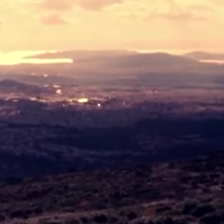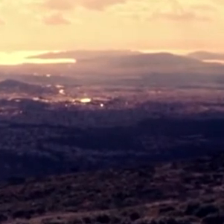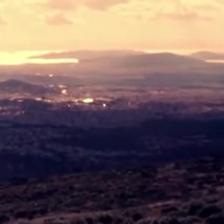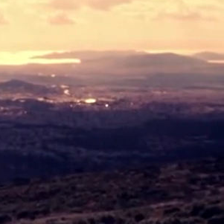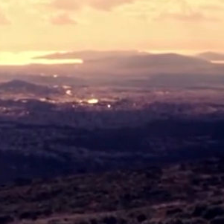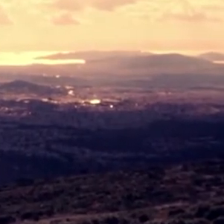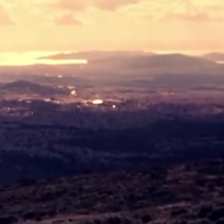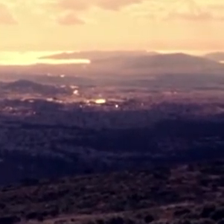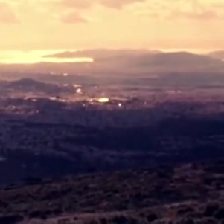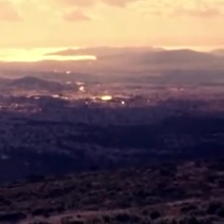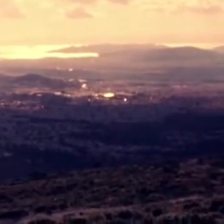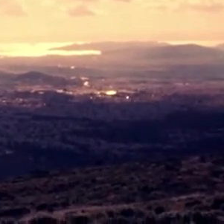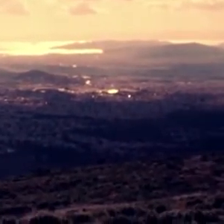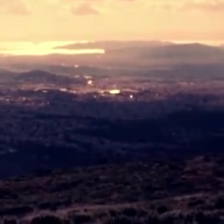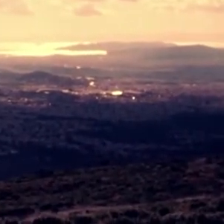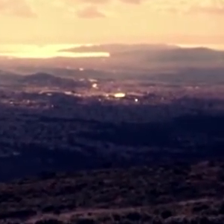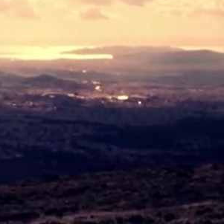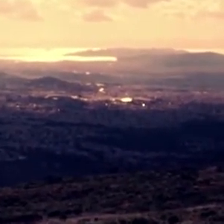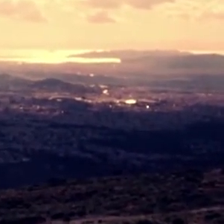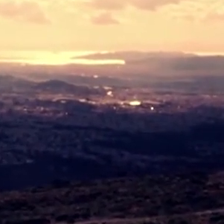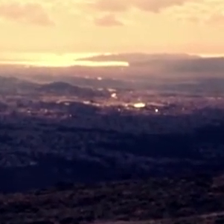só não